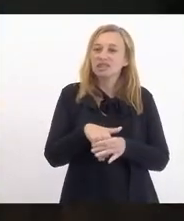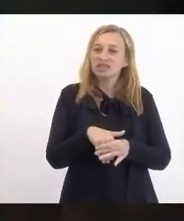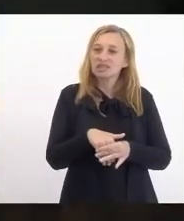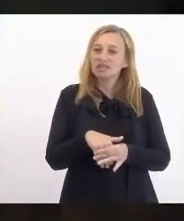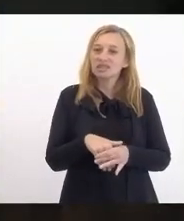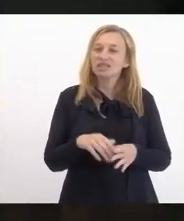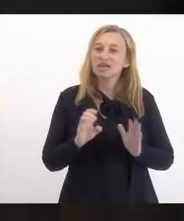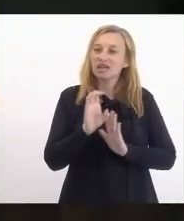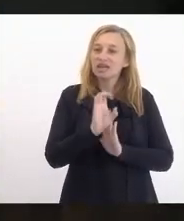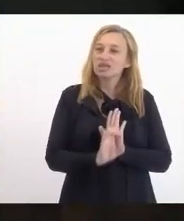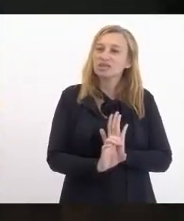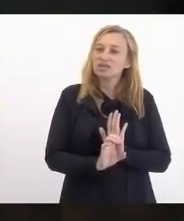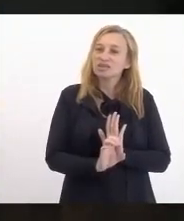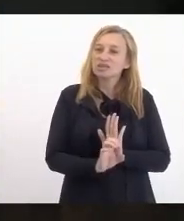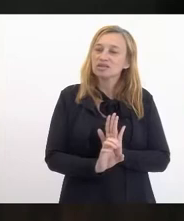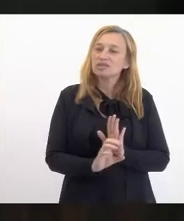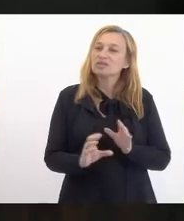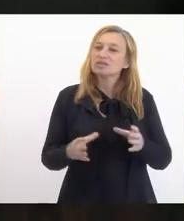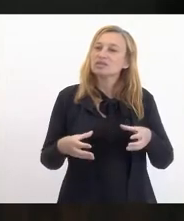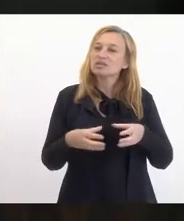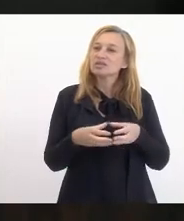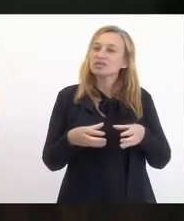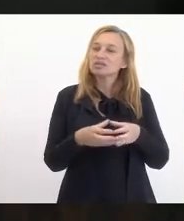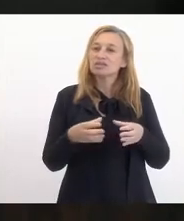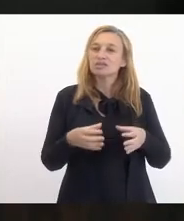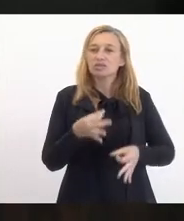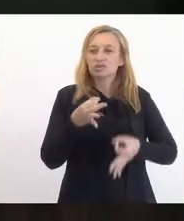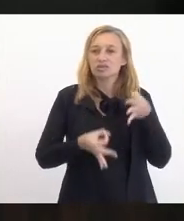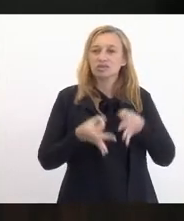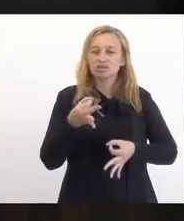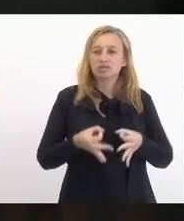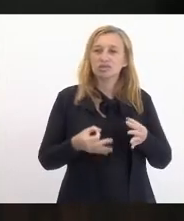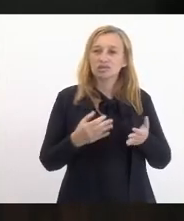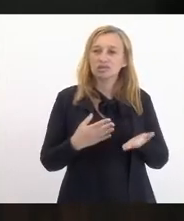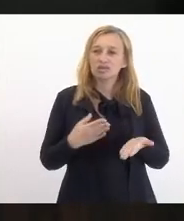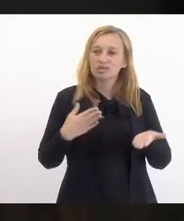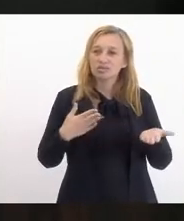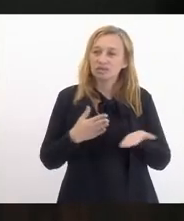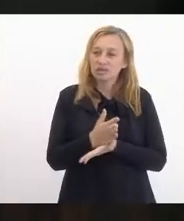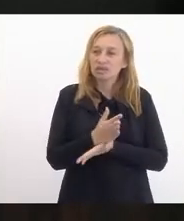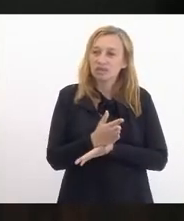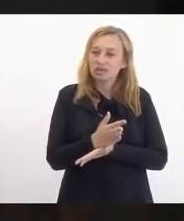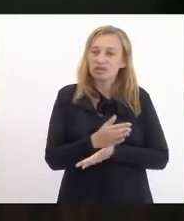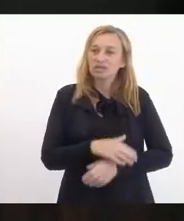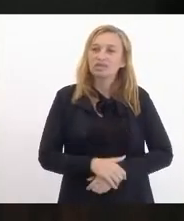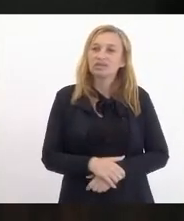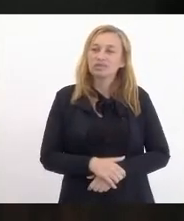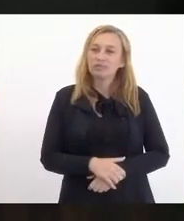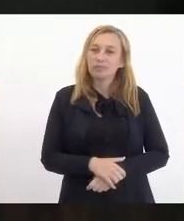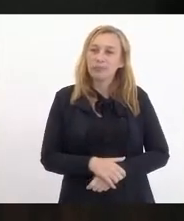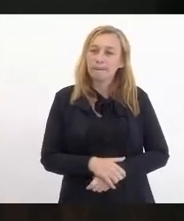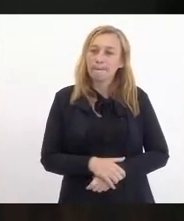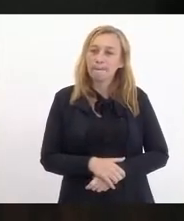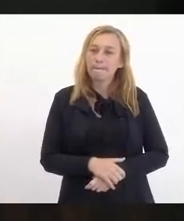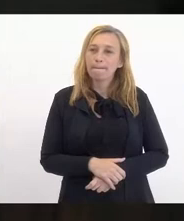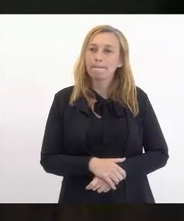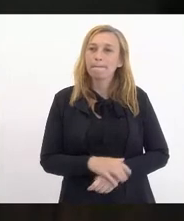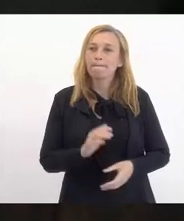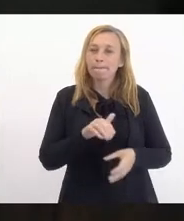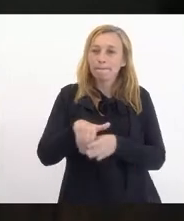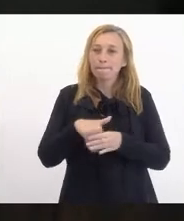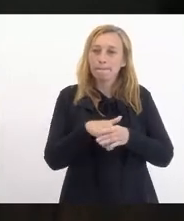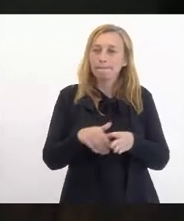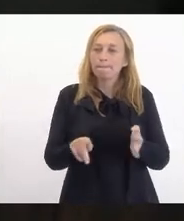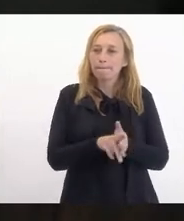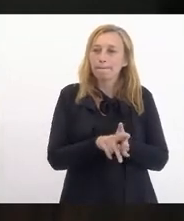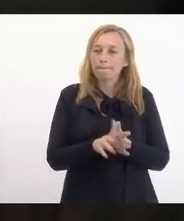a emenda da Comissão de Constituição e Justiça. Senhores que aprovam, permaneçam como estão. Aprovado em votação o